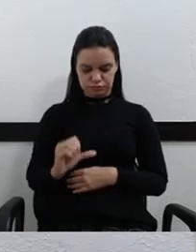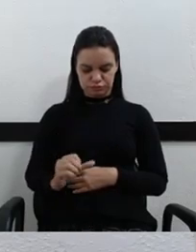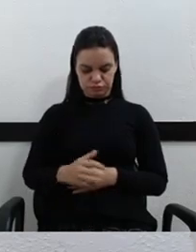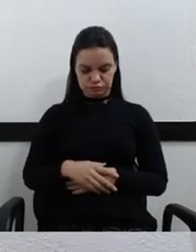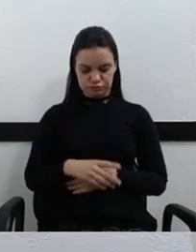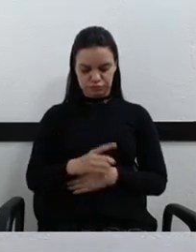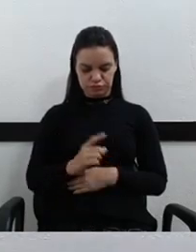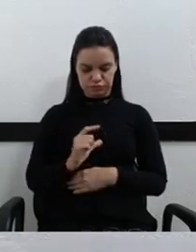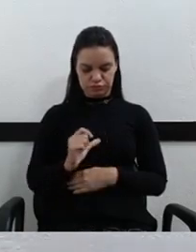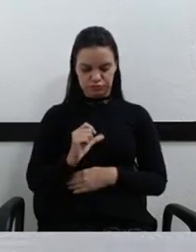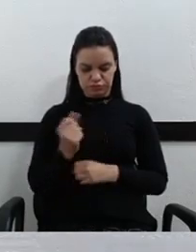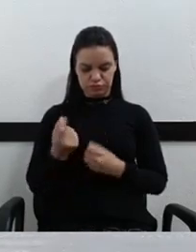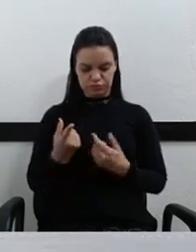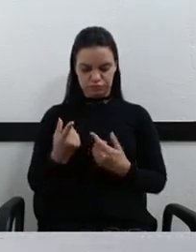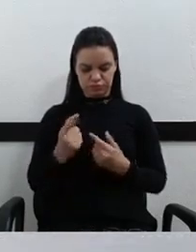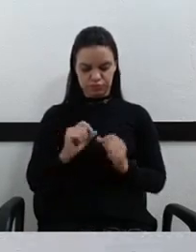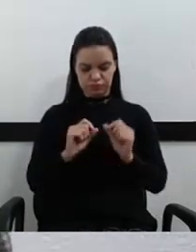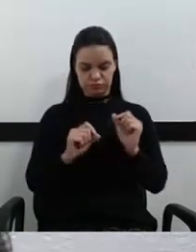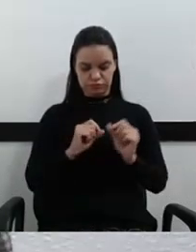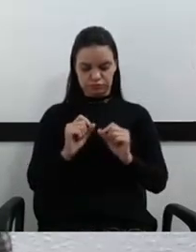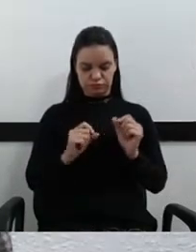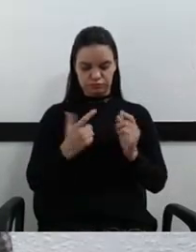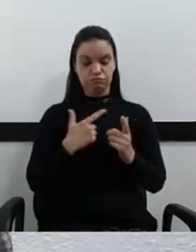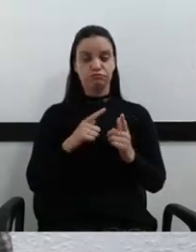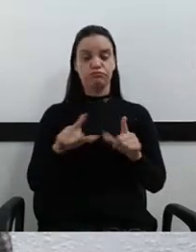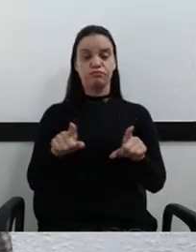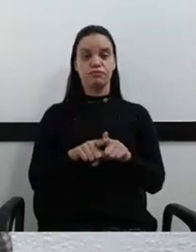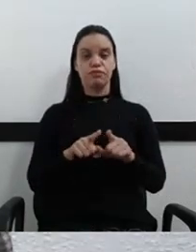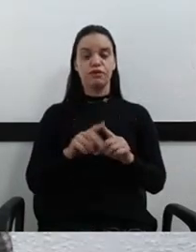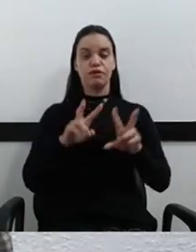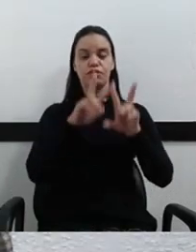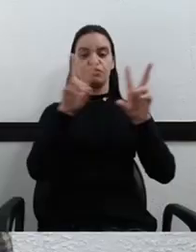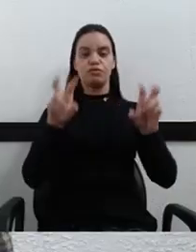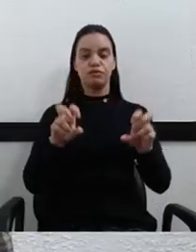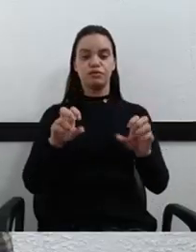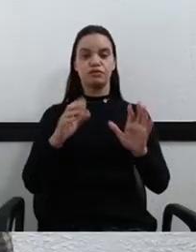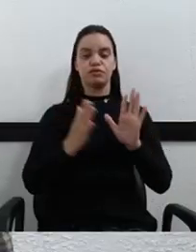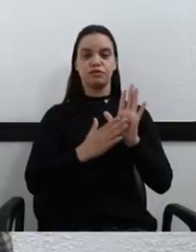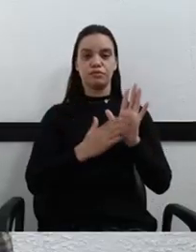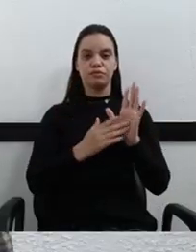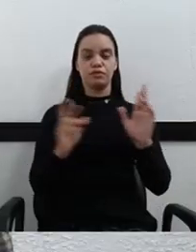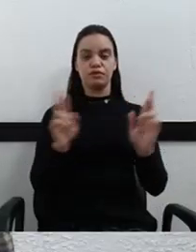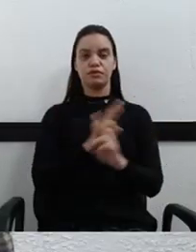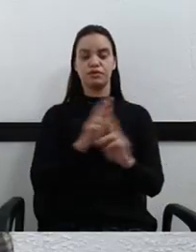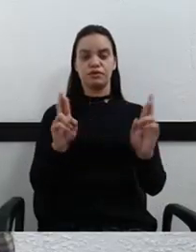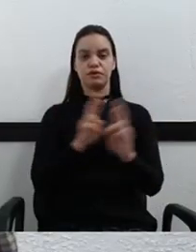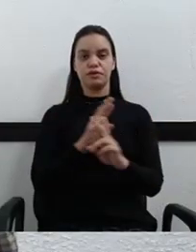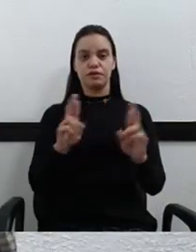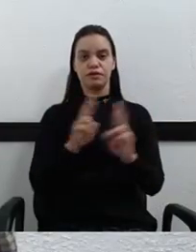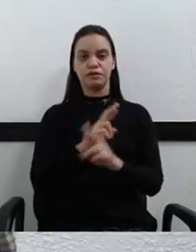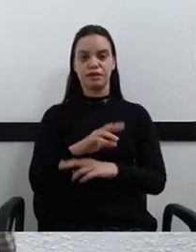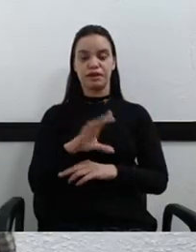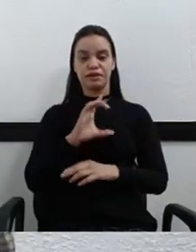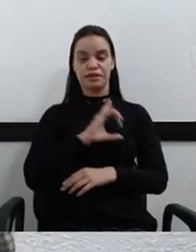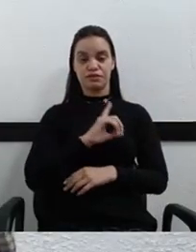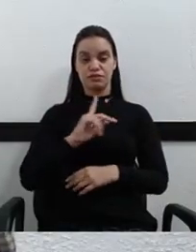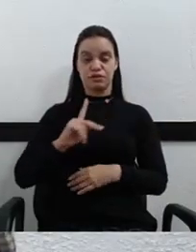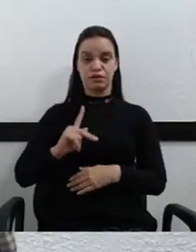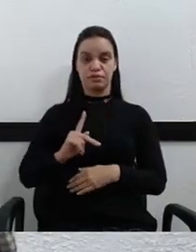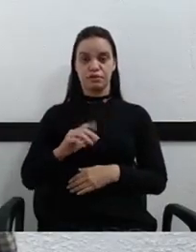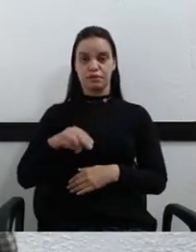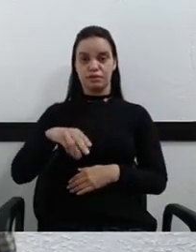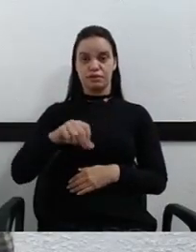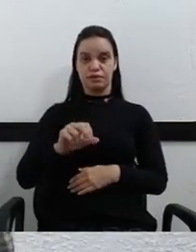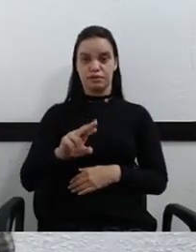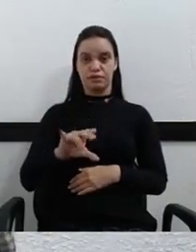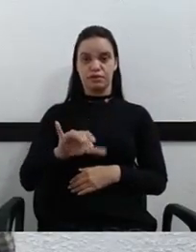2021-000-1979. O interessado é o presidente da Comissão de Prerrogativas. O assunto em proposta de desagravo público em relação à excelentíssima defensora pública